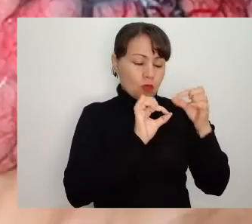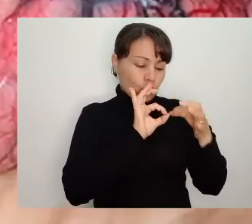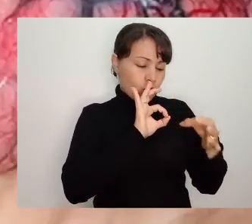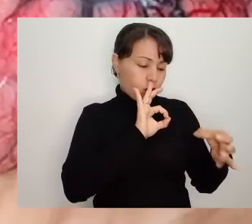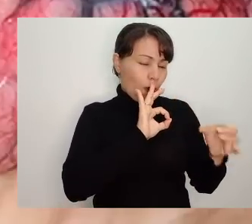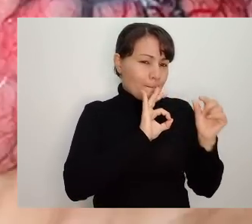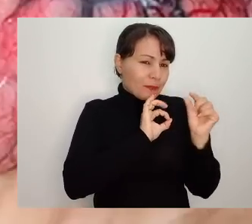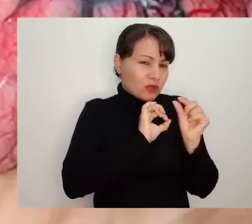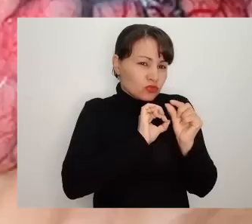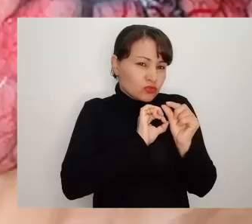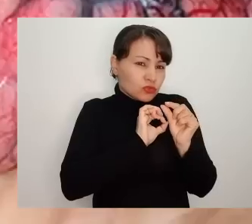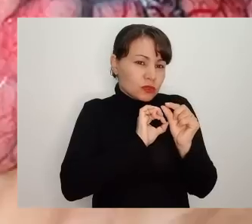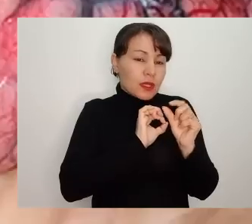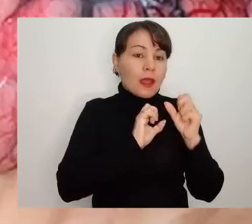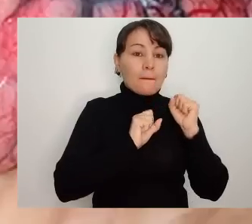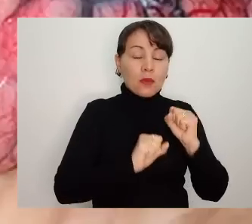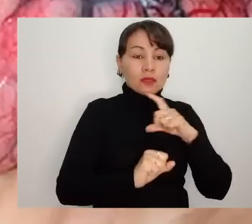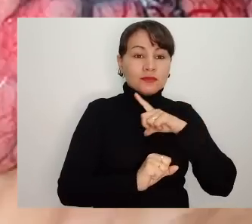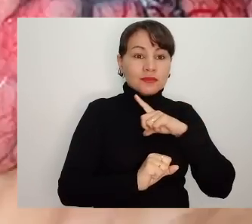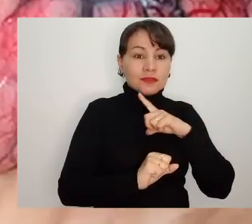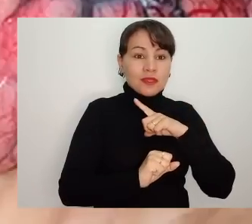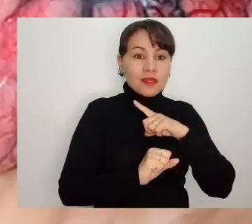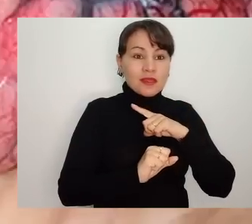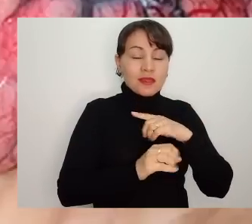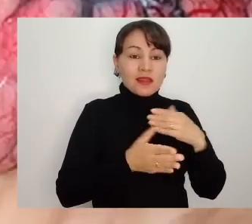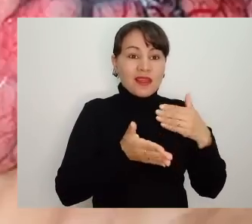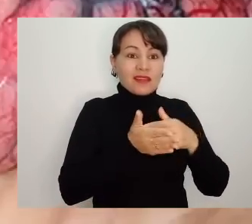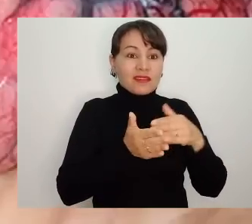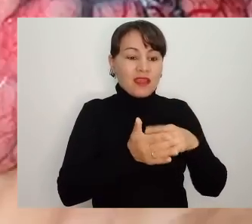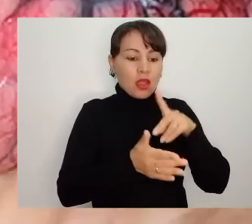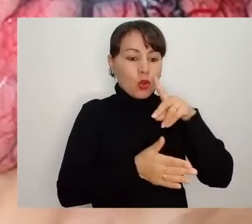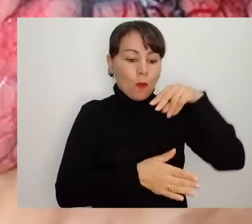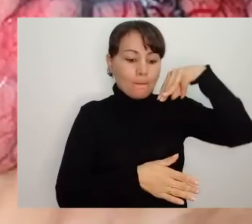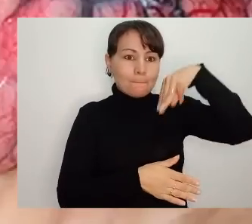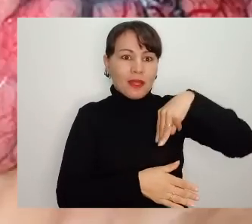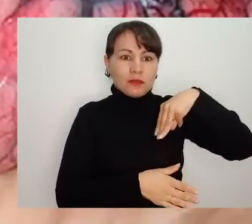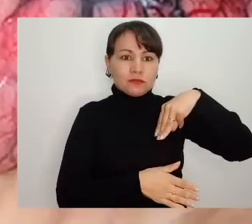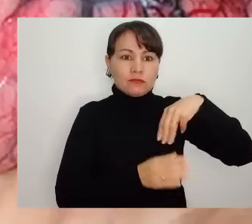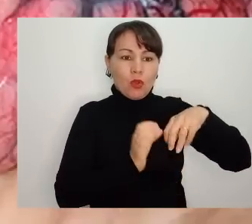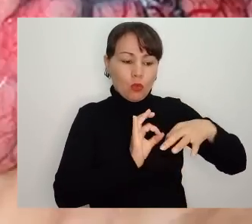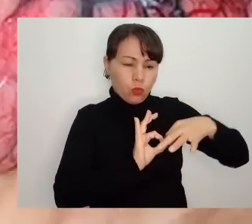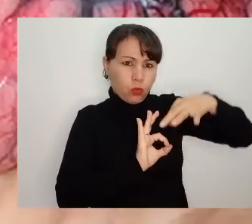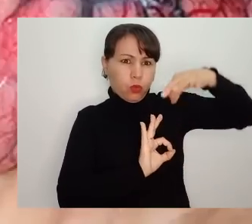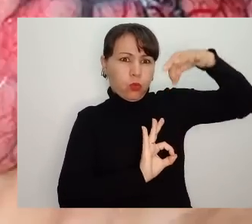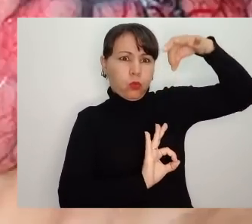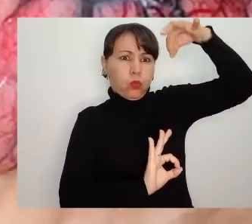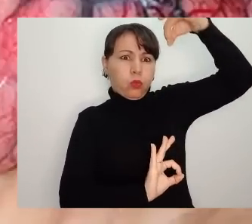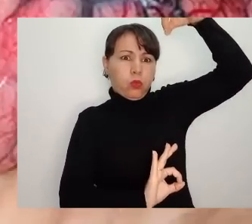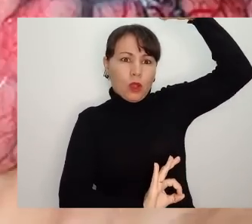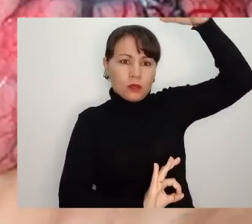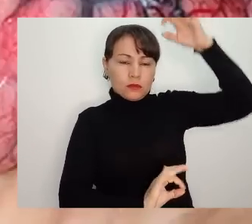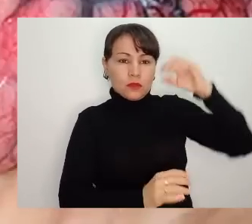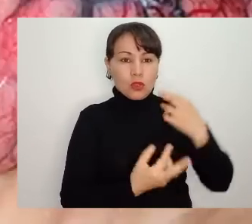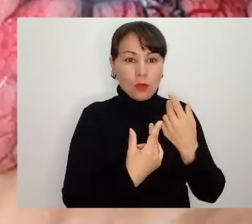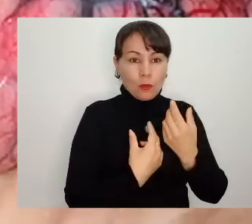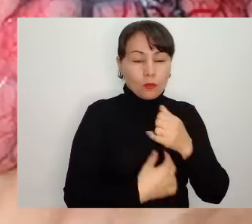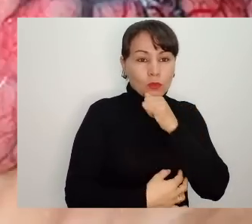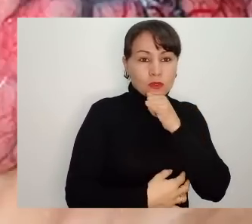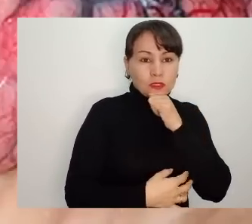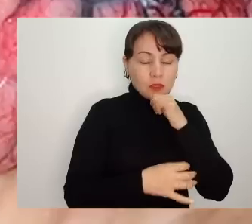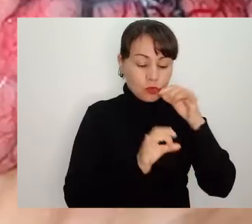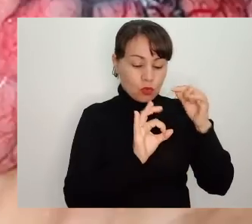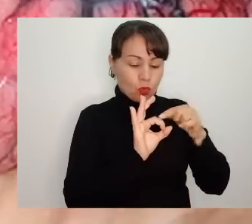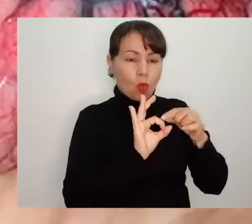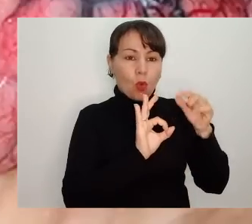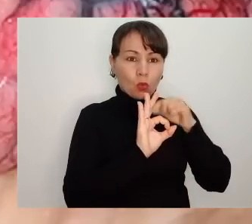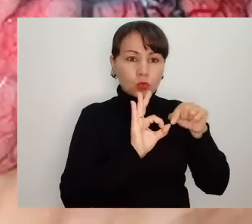bem curtinha, assim como também nós podemos ter caudas que chegam até 1 metro de comprimento, como, por exemplo, o neurônio,